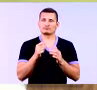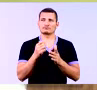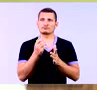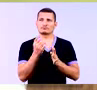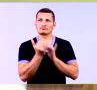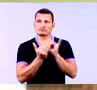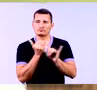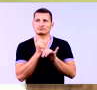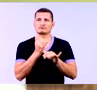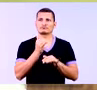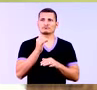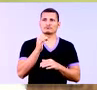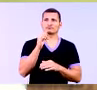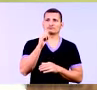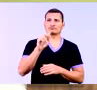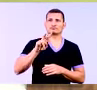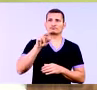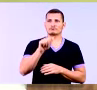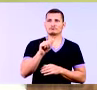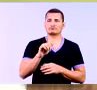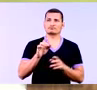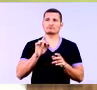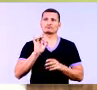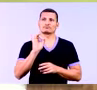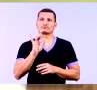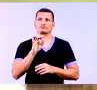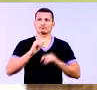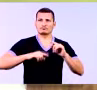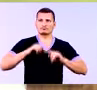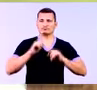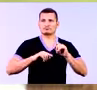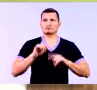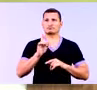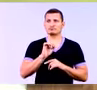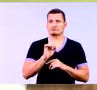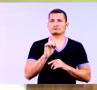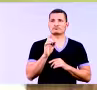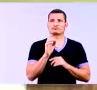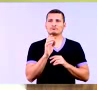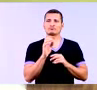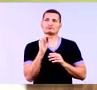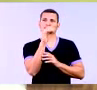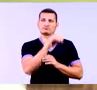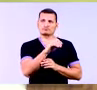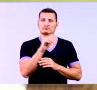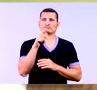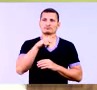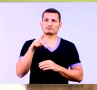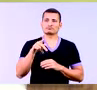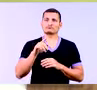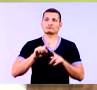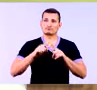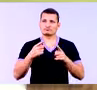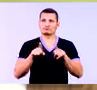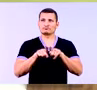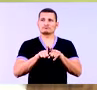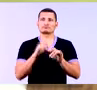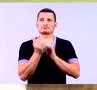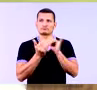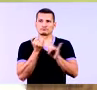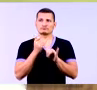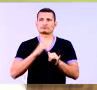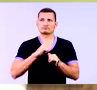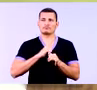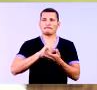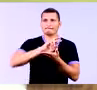no ambiente virtual, não só no material que é disponibilizado pelo professor, mas também na internet, que tem muitos tutoriais